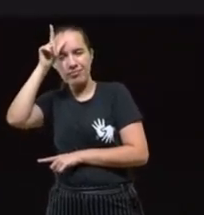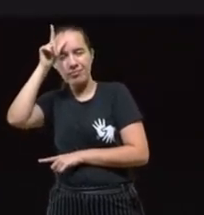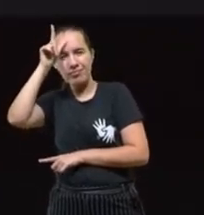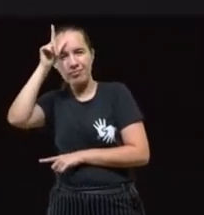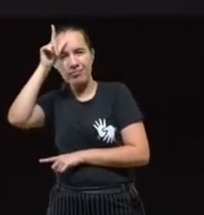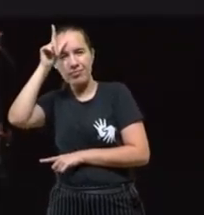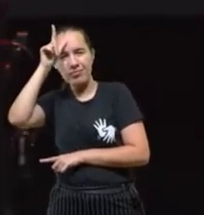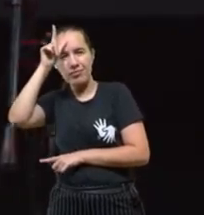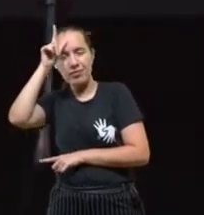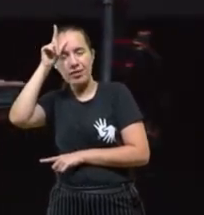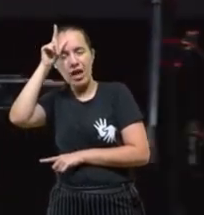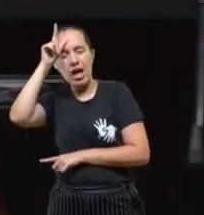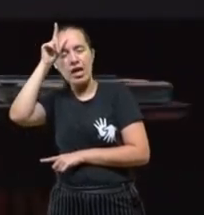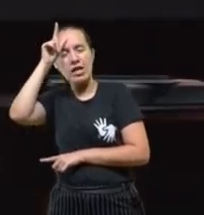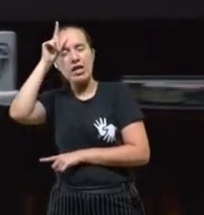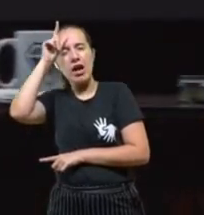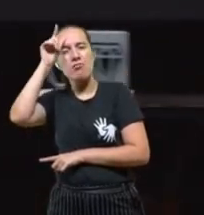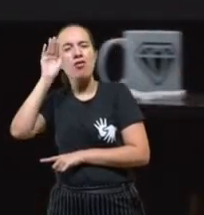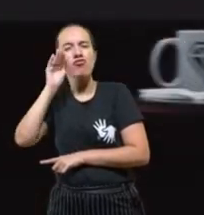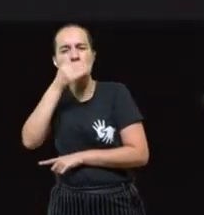fiz 3 dias de jejum.